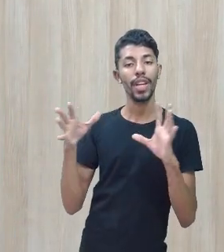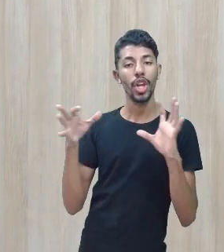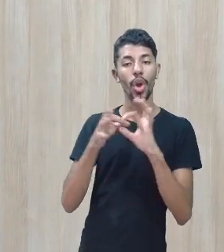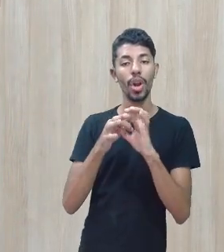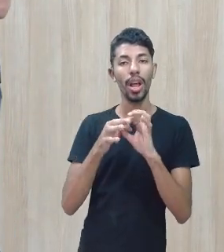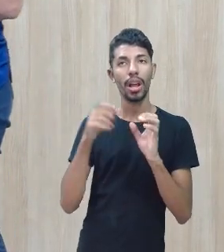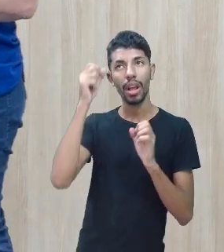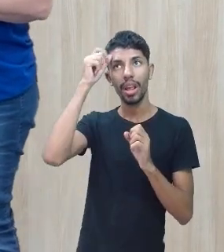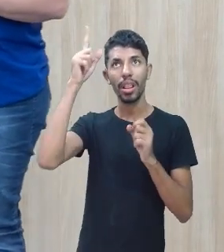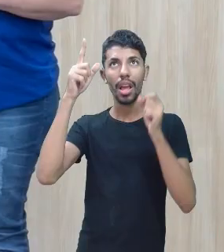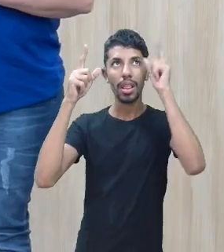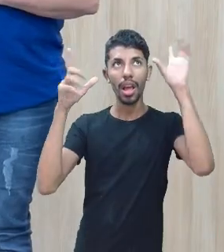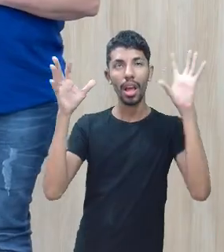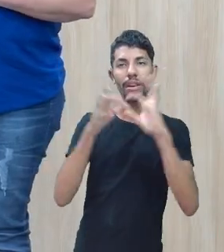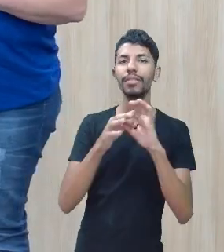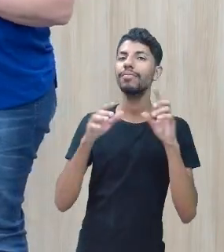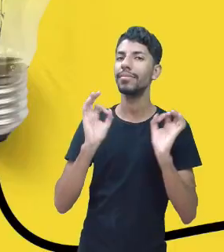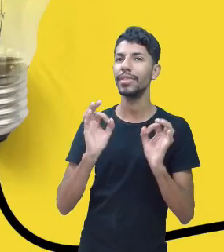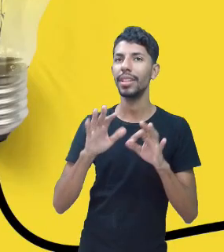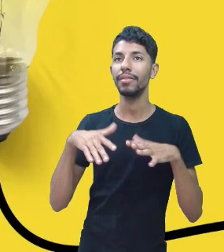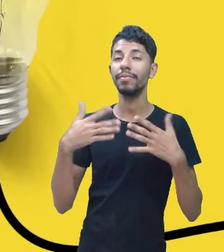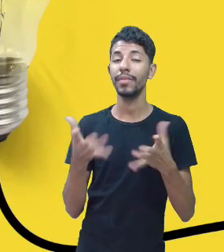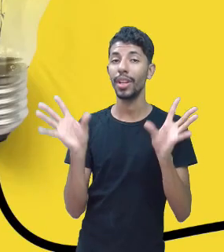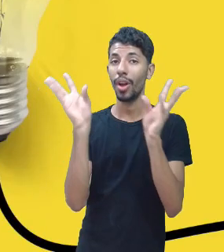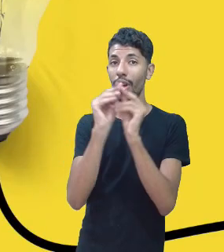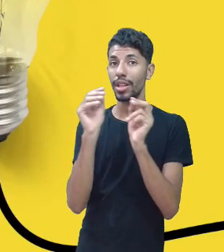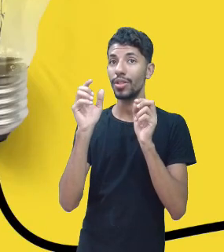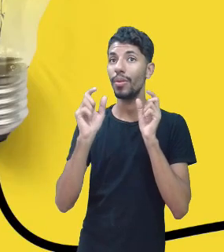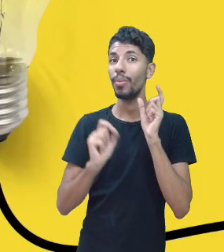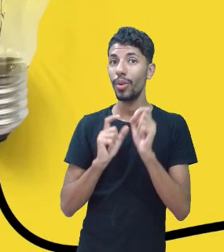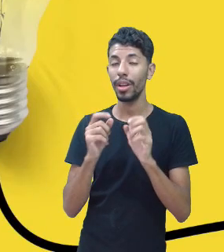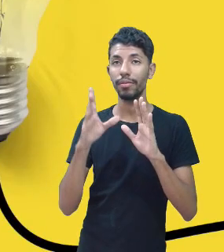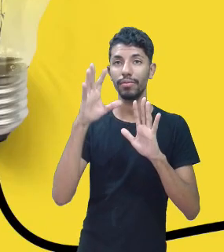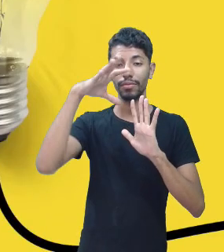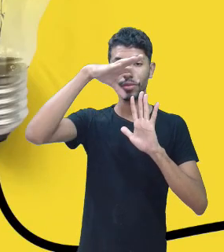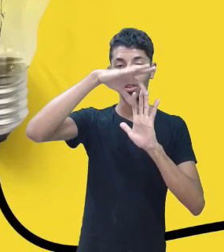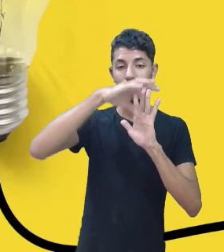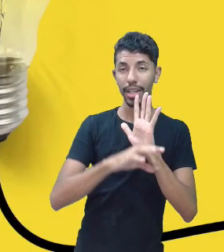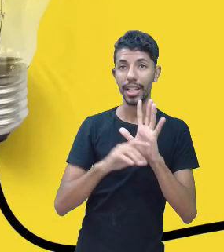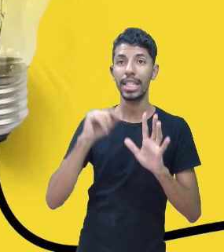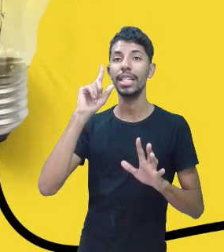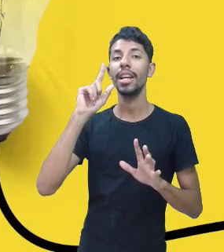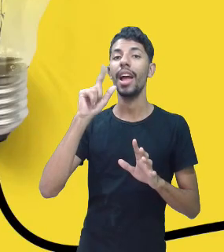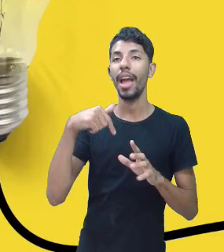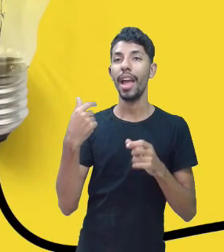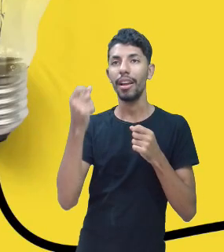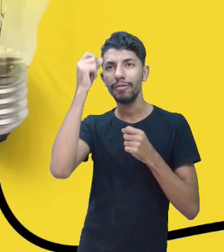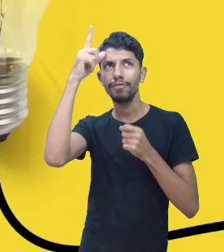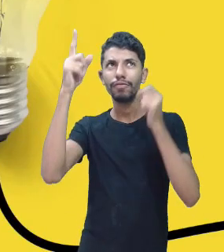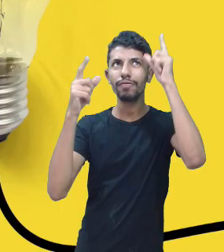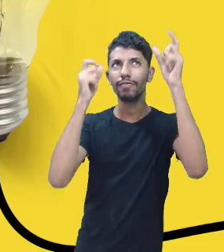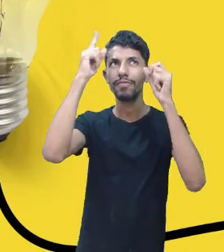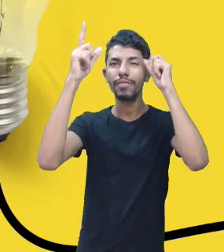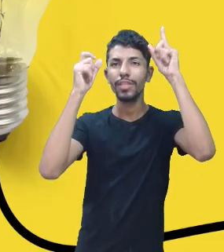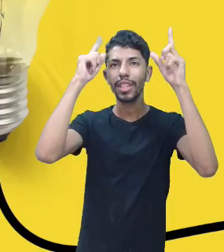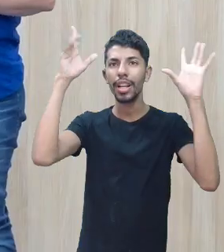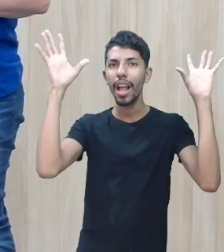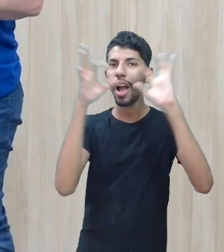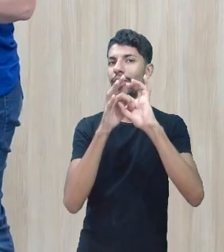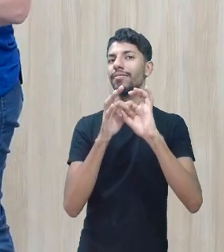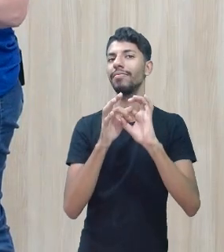Então, resumindo, a coerência é como todas as ideias estão